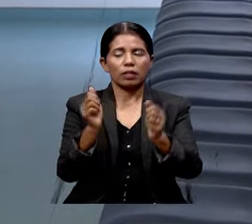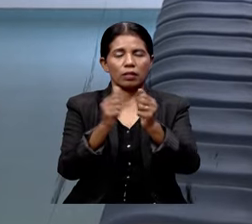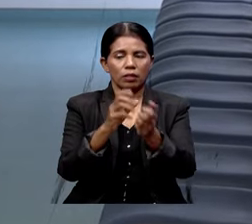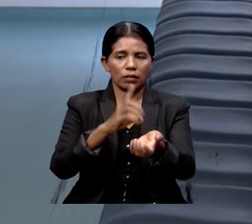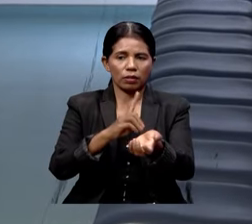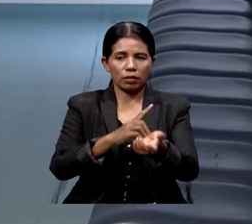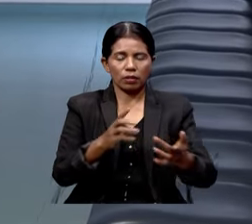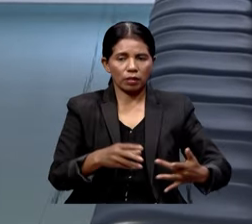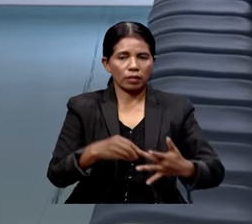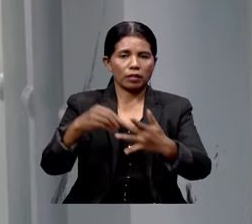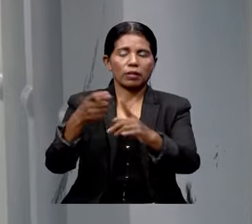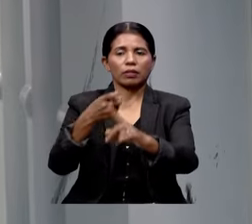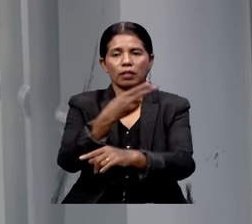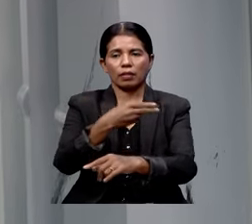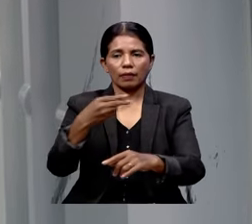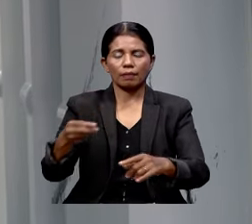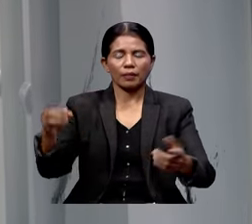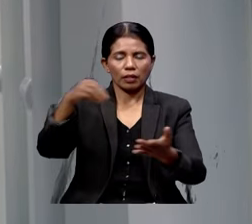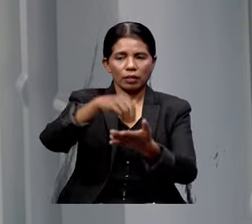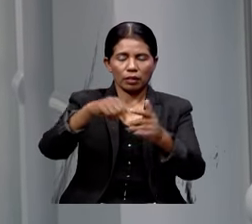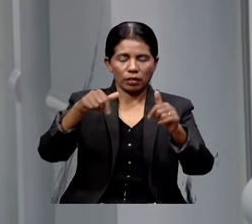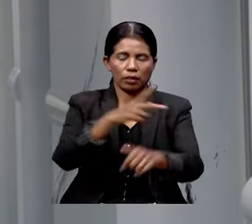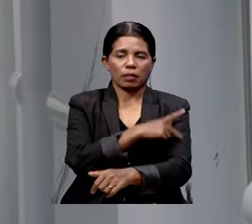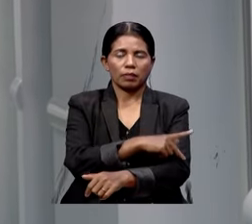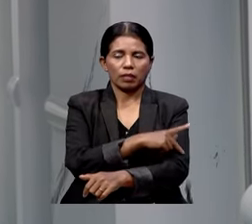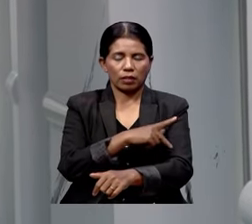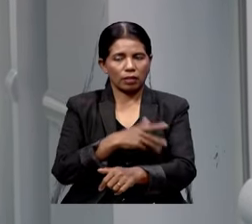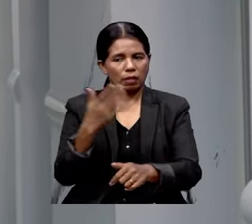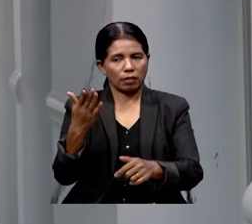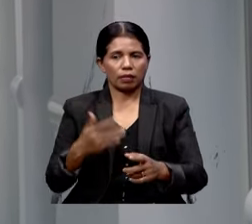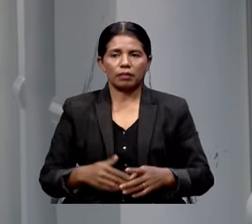especialista sir a Indonésia, a tu investe e a clínica refere. Equipa cobertura, GMN.